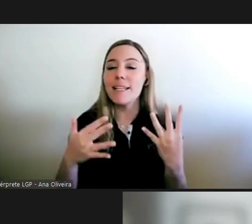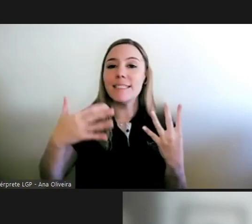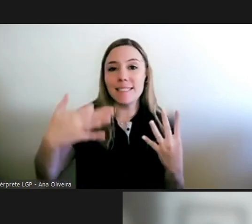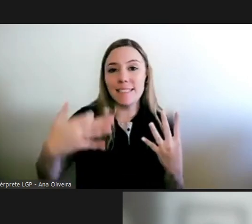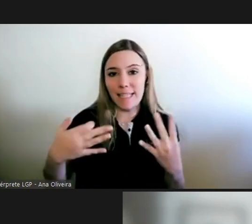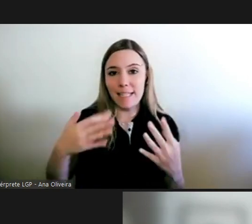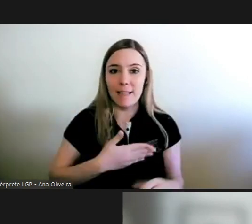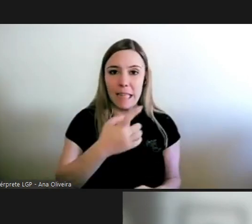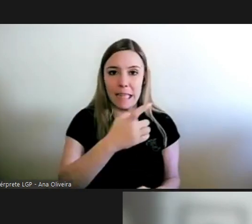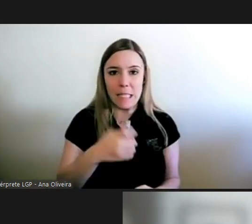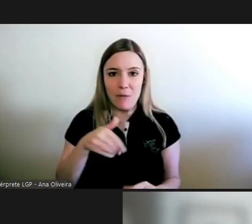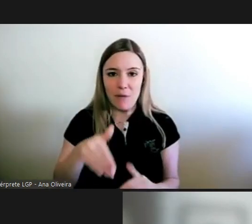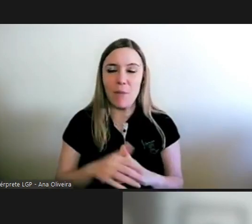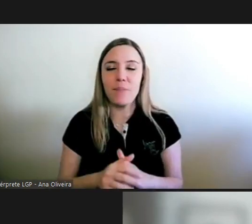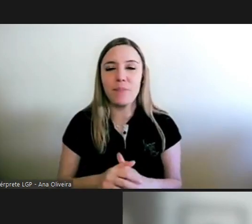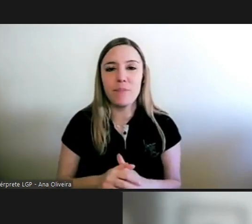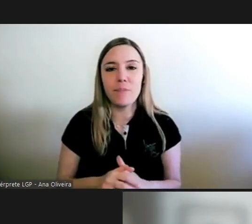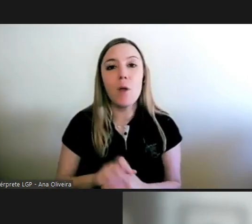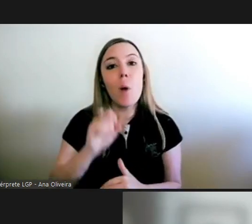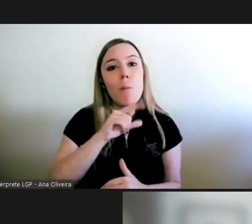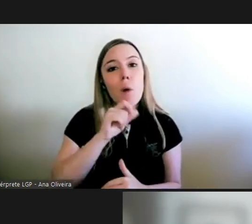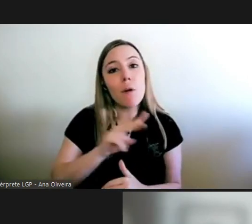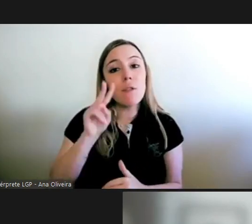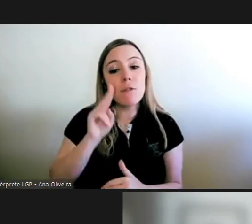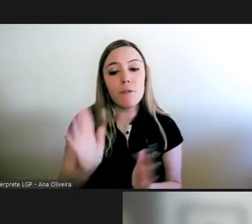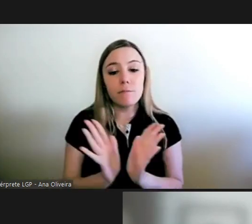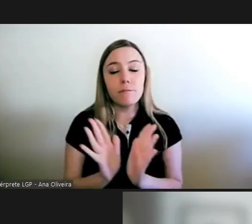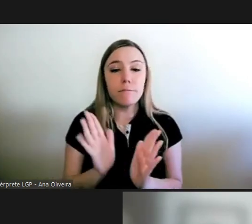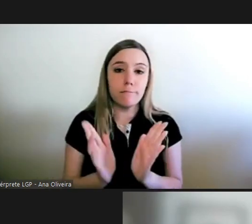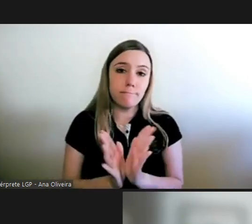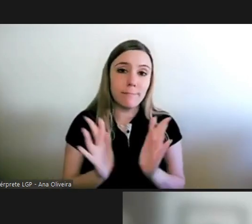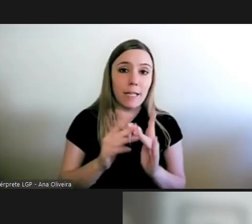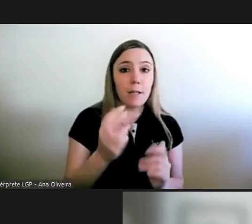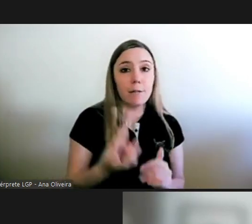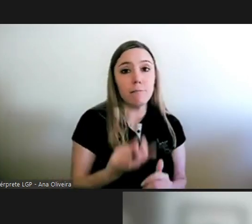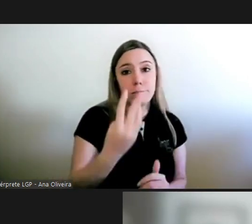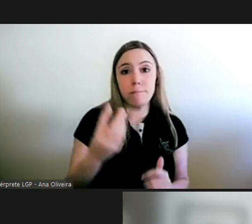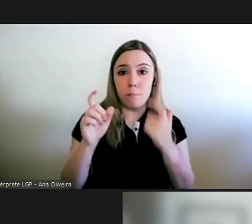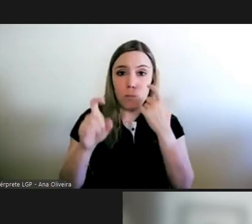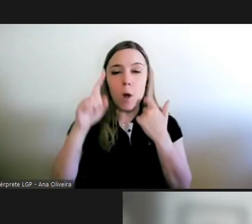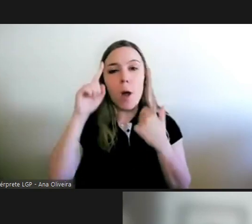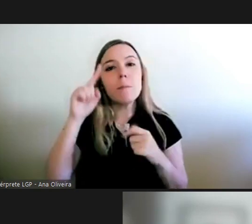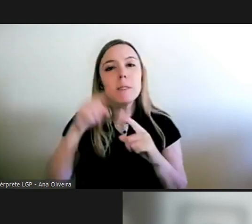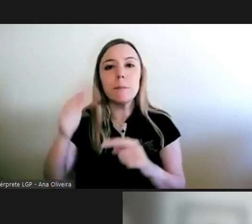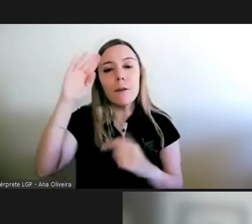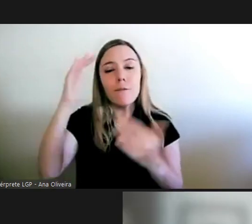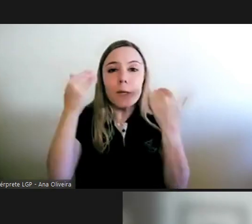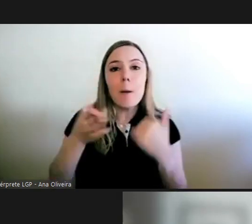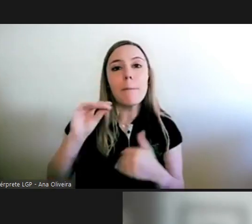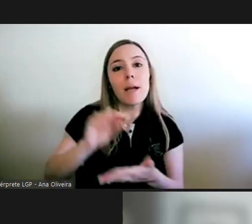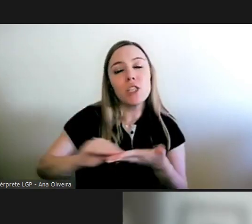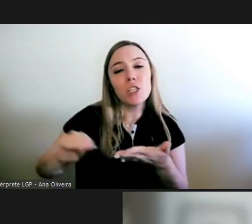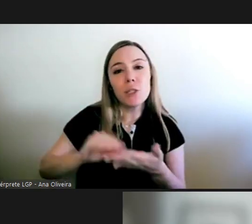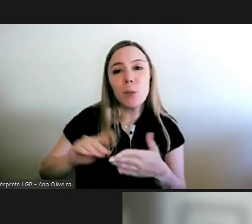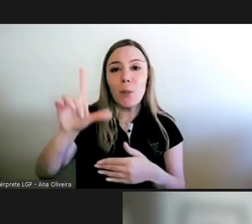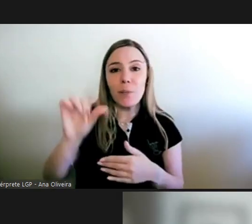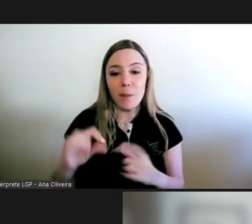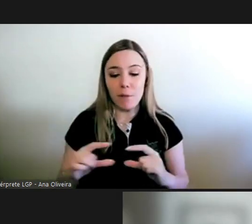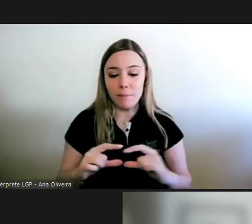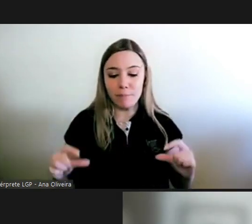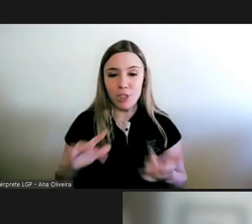dezembro. Poderá ainda encontrar os links para obter mais informação e efetuar a sua inscrição também na janela do